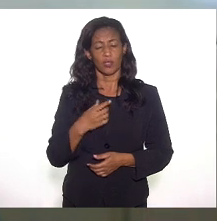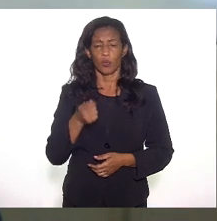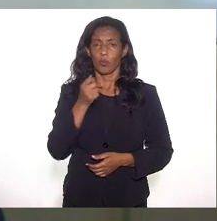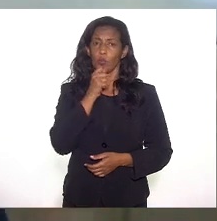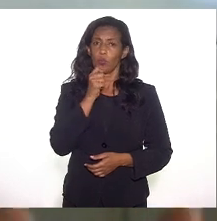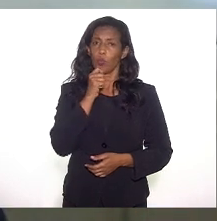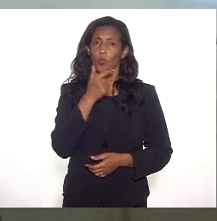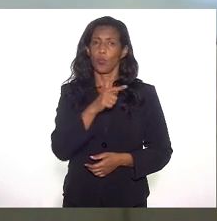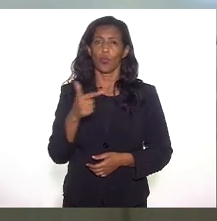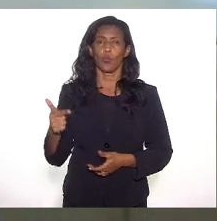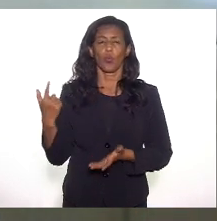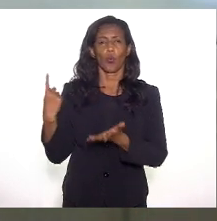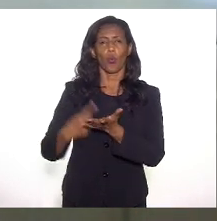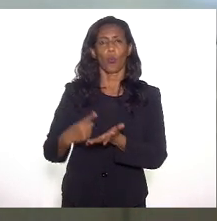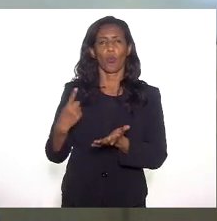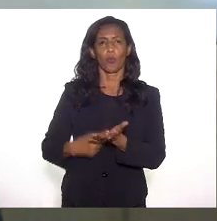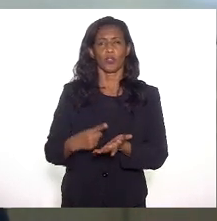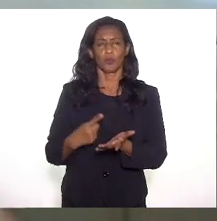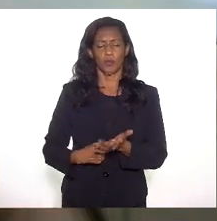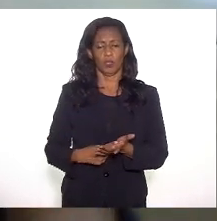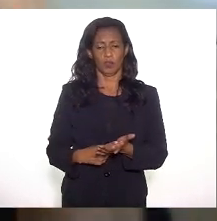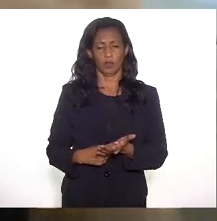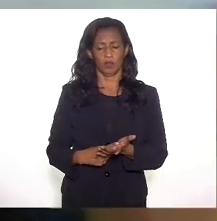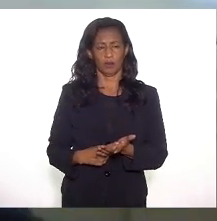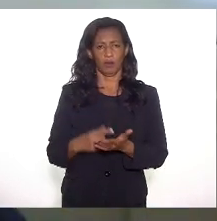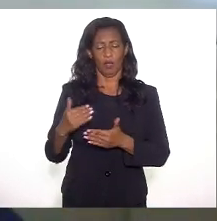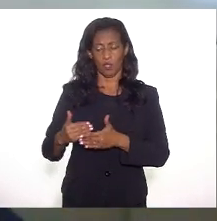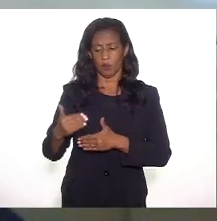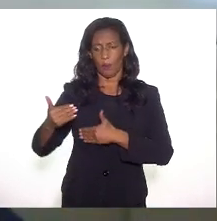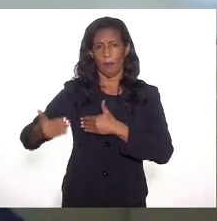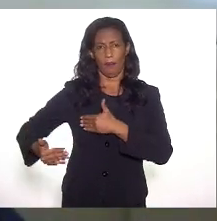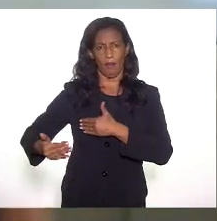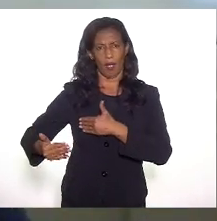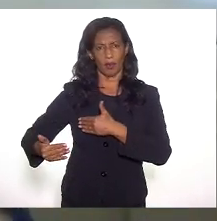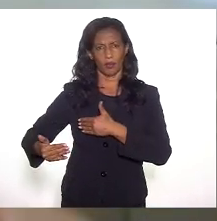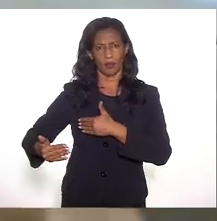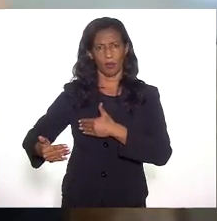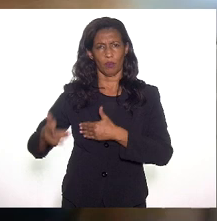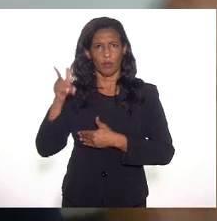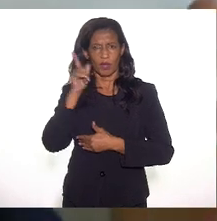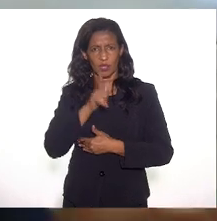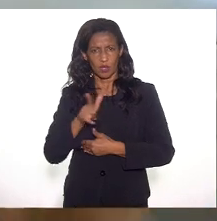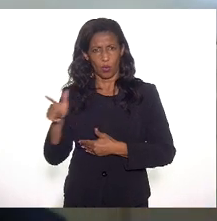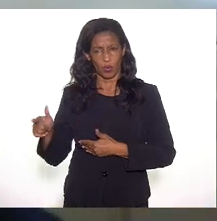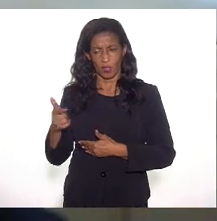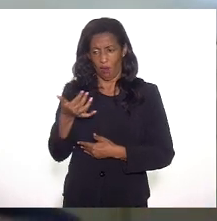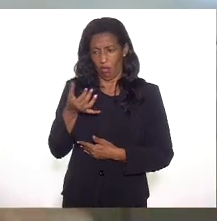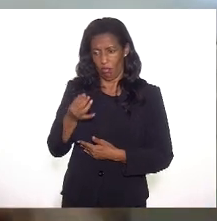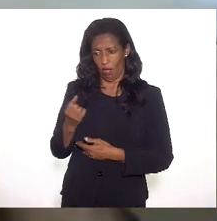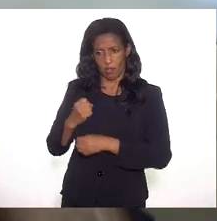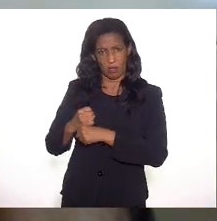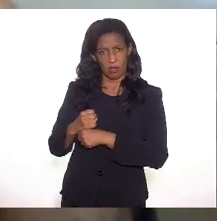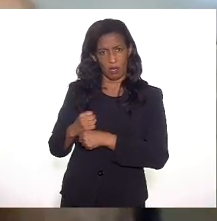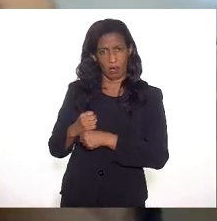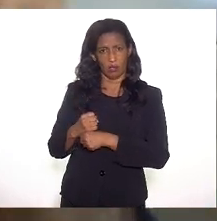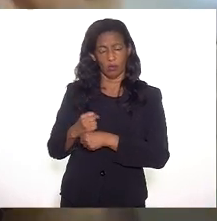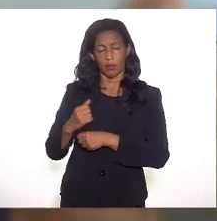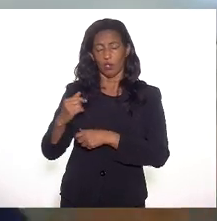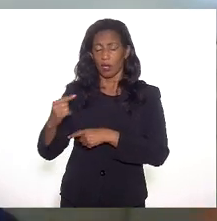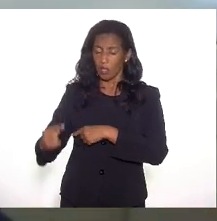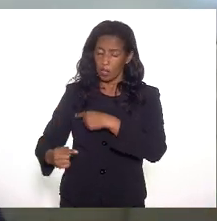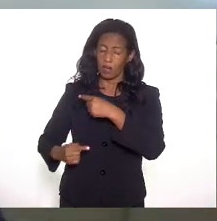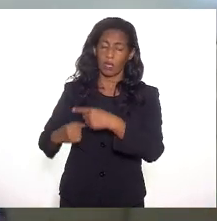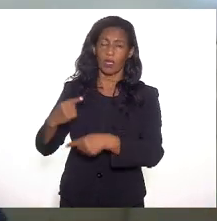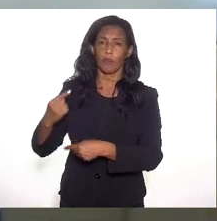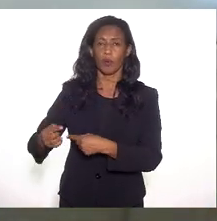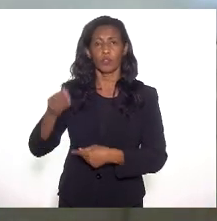haver comprometimento. Dá-se um passo para se conseguir uma década e depois tenta